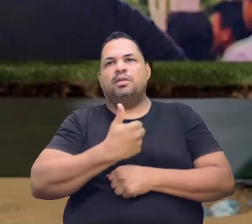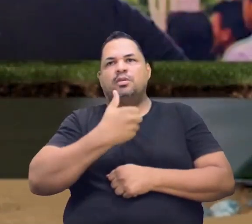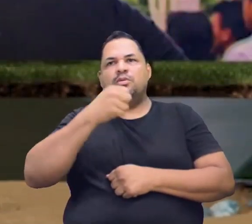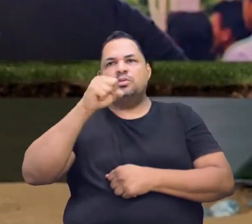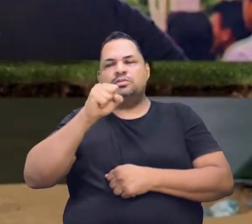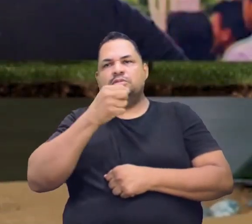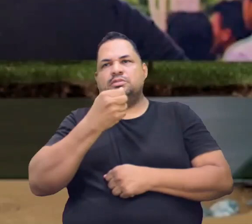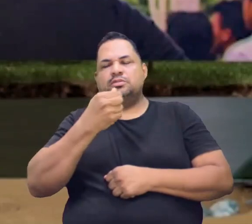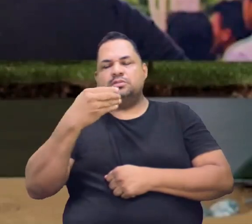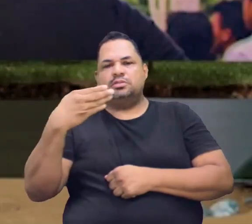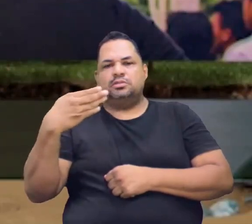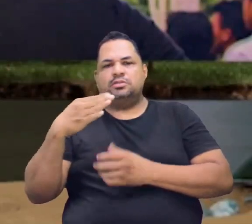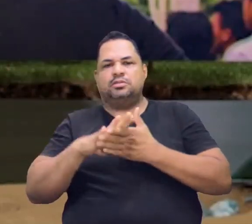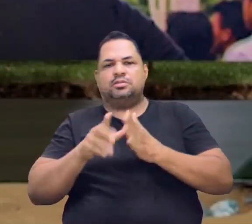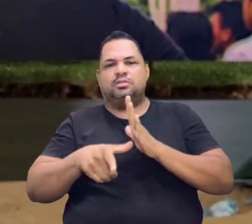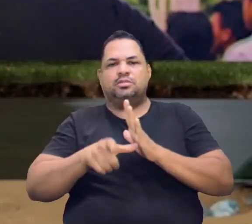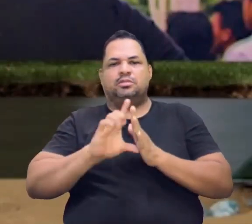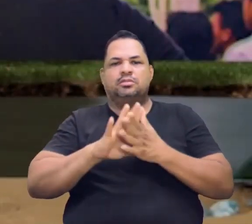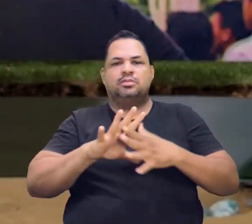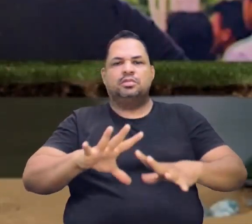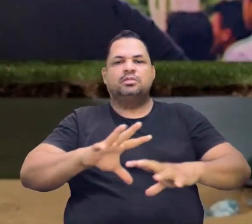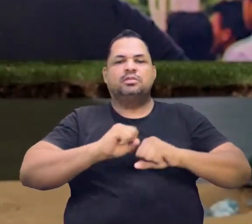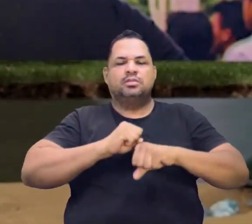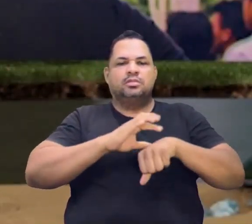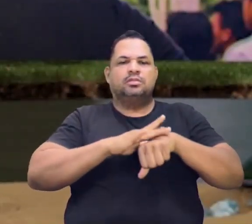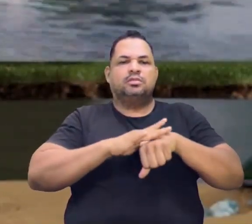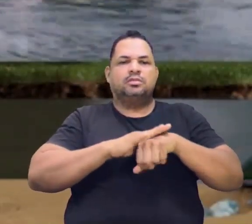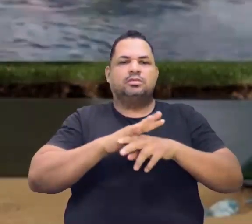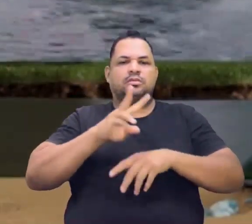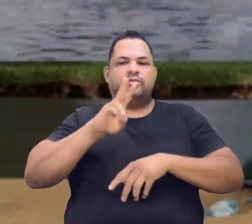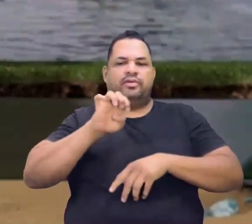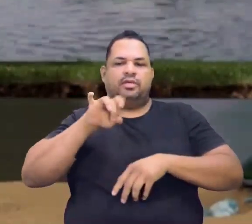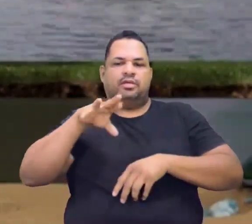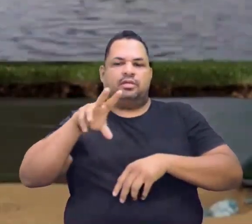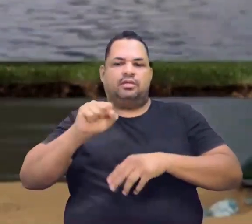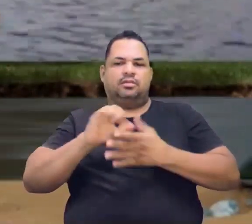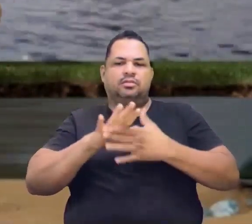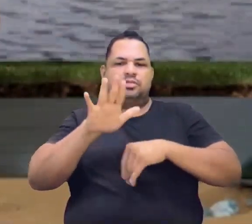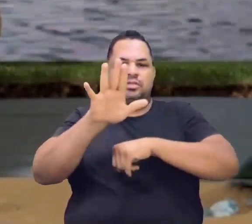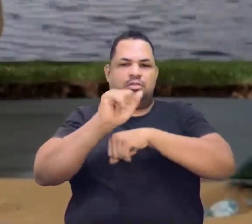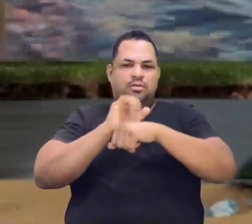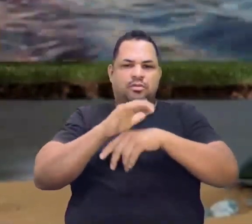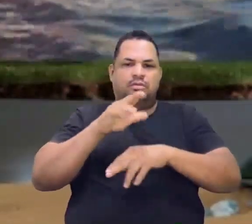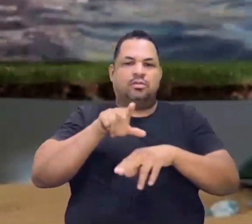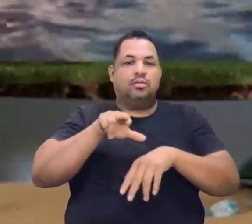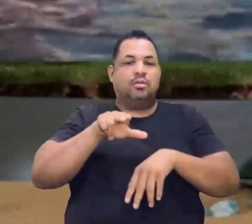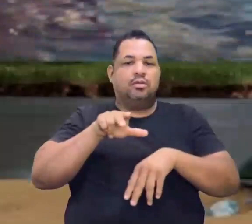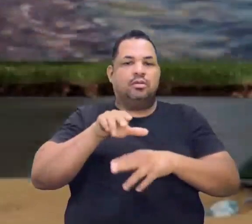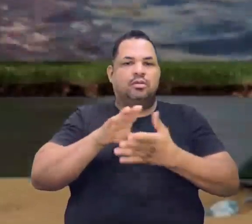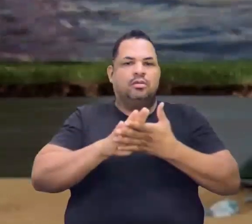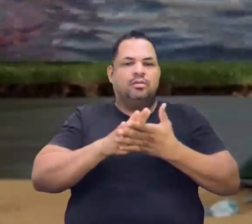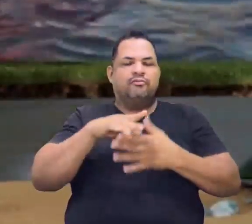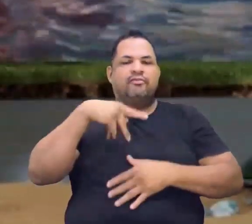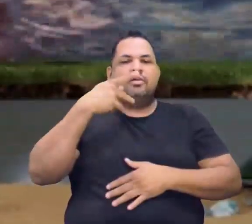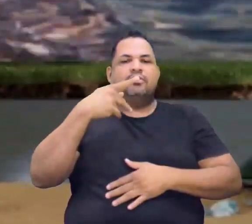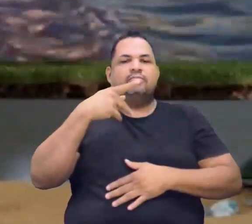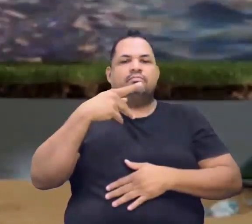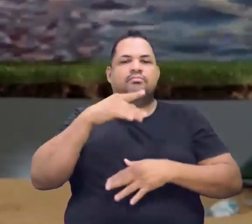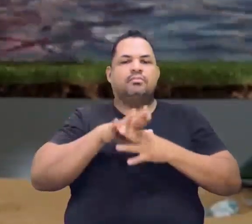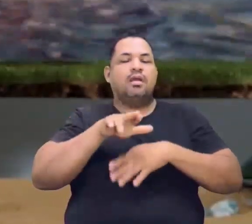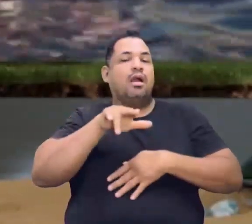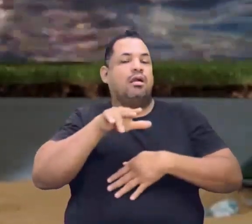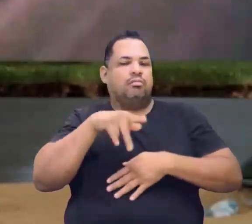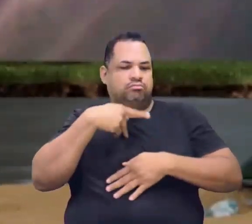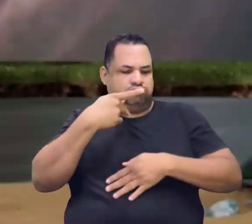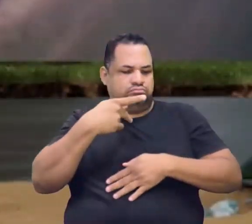ele contraiu a varíola e aí chamou o seu irmão Emanuel Rodrigues da Silva Rondon. E disse assim: